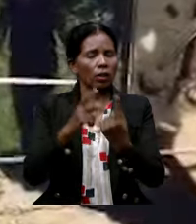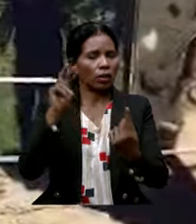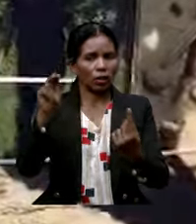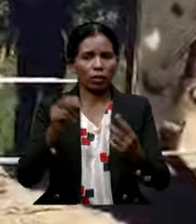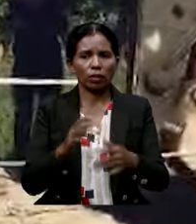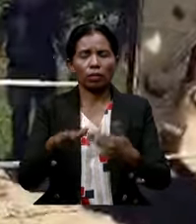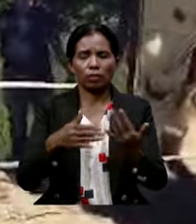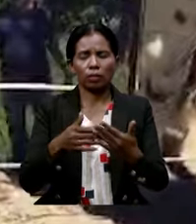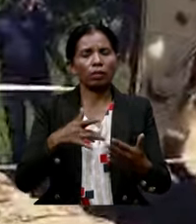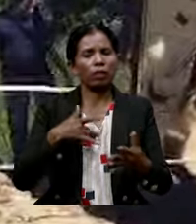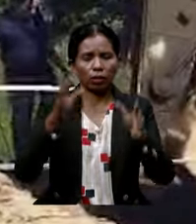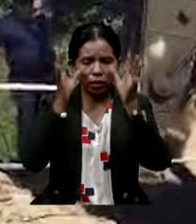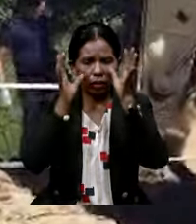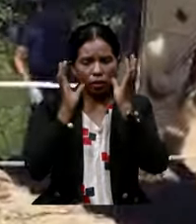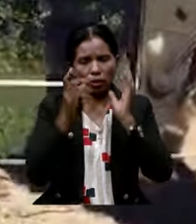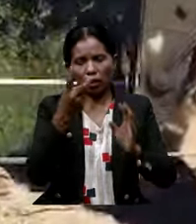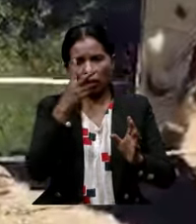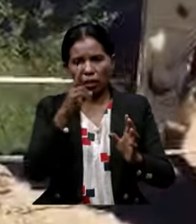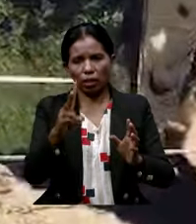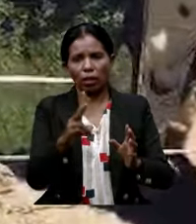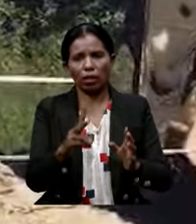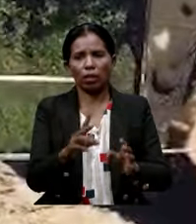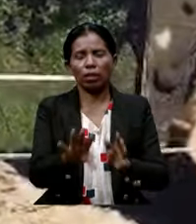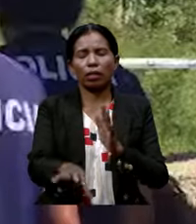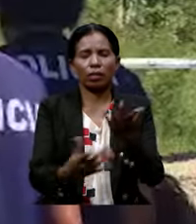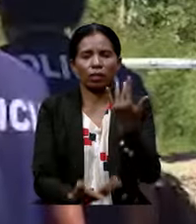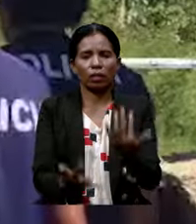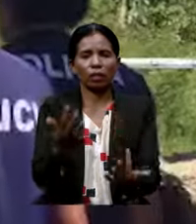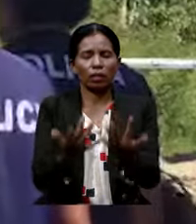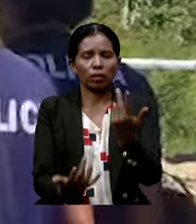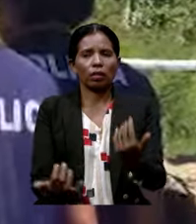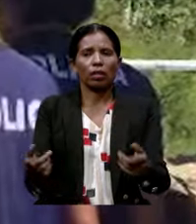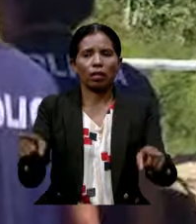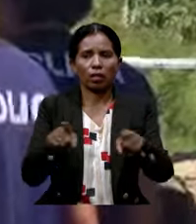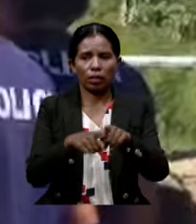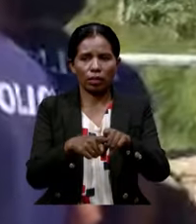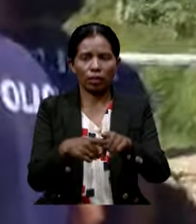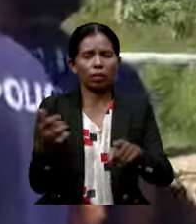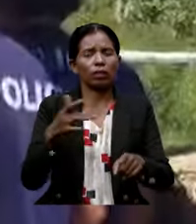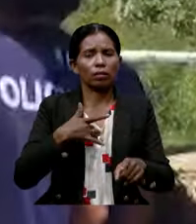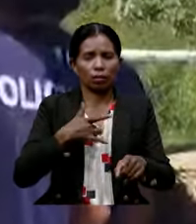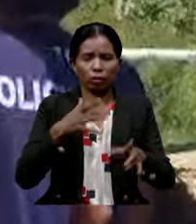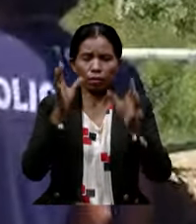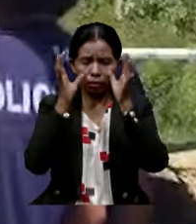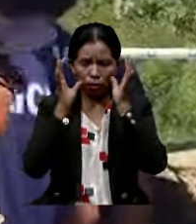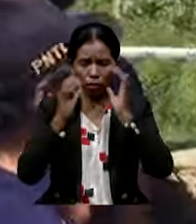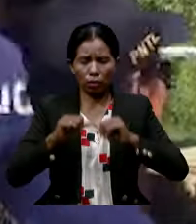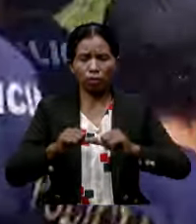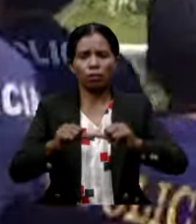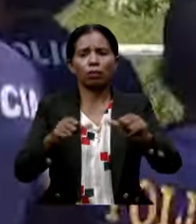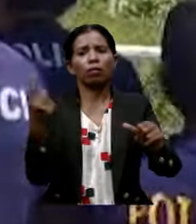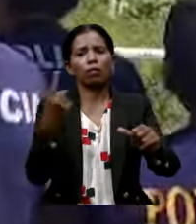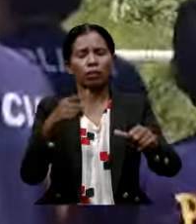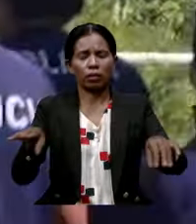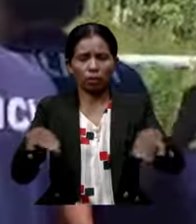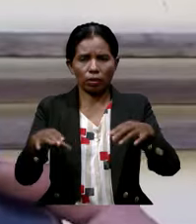Sira ho tu senti triste kwando maki ne be kokola dia ne hetan sunuti hana sane ne sira. Se la siente triste, a tu continuo la mos na fatin servicio